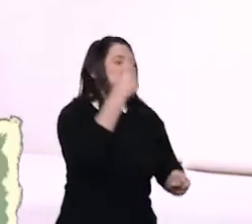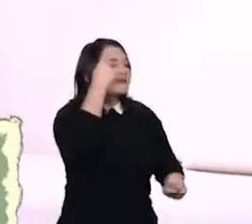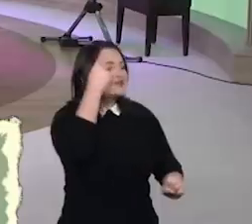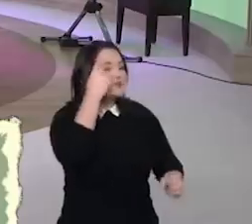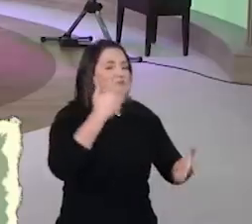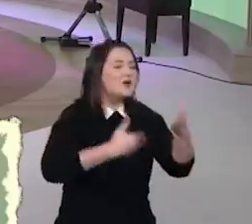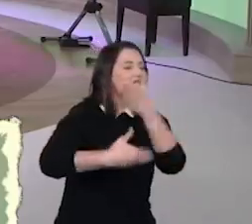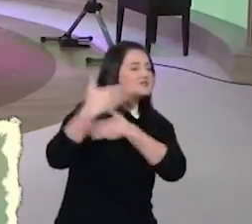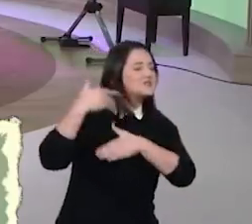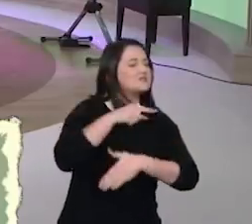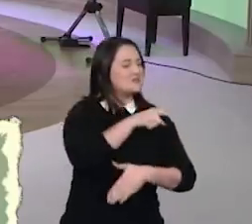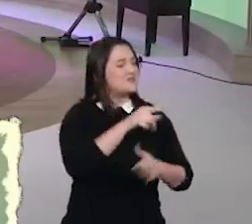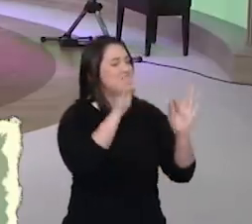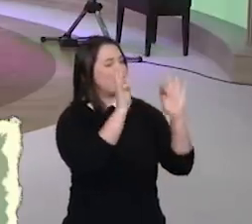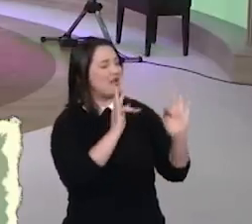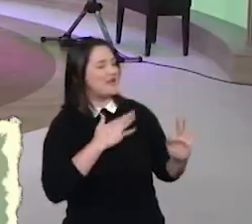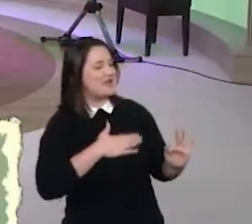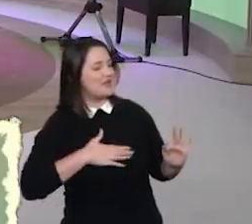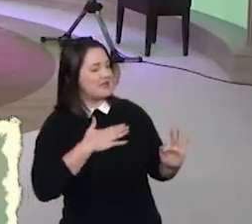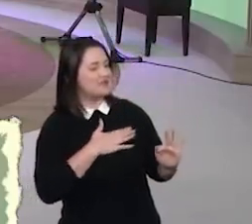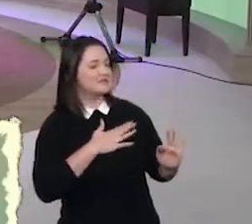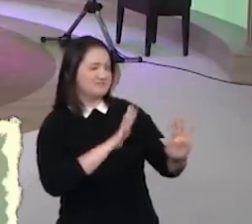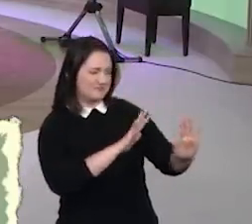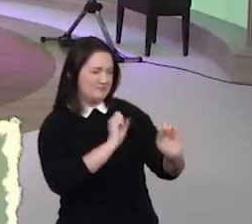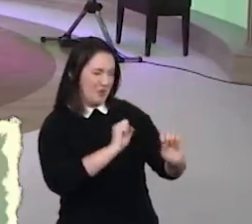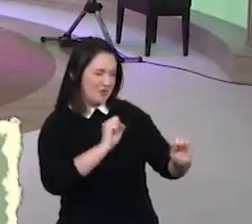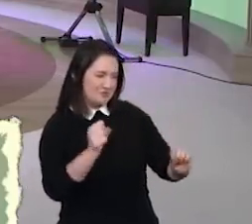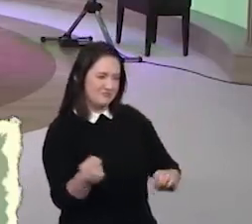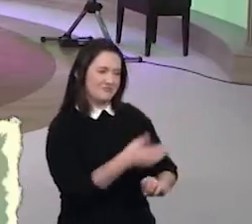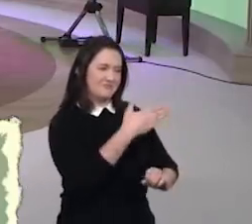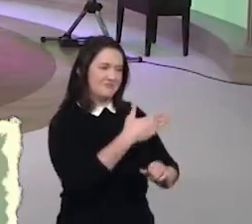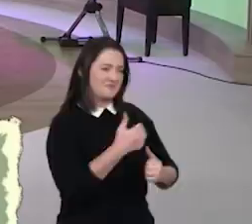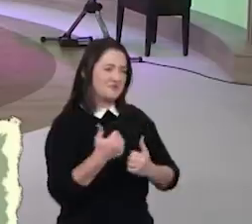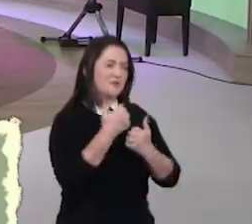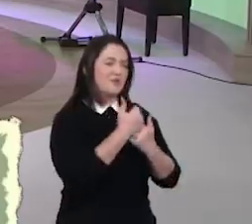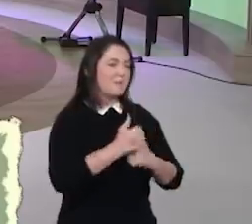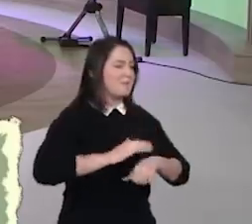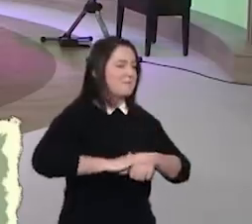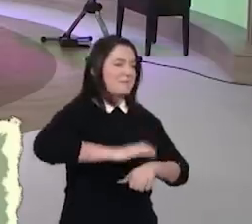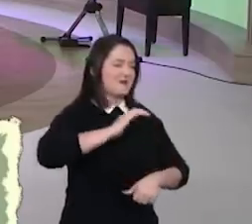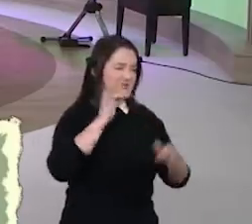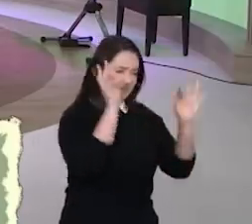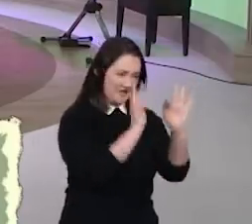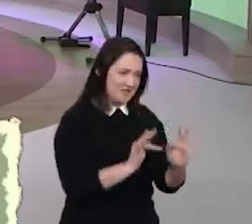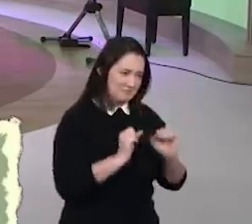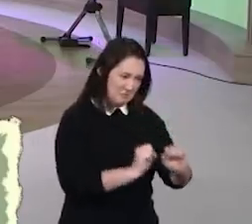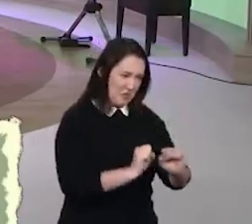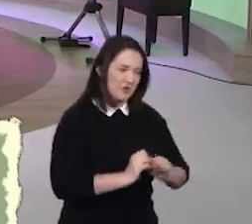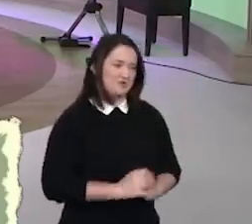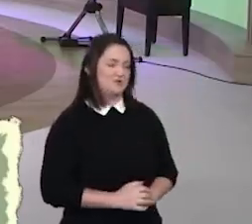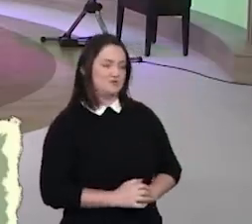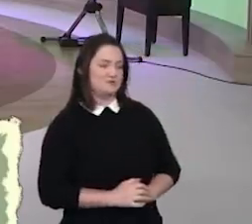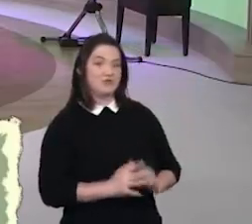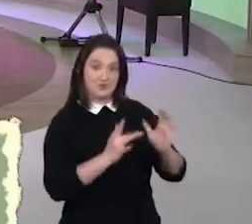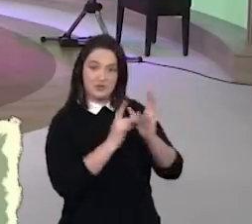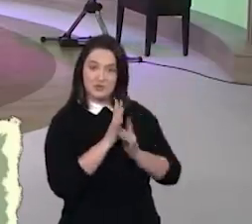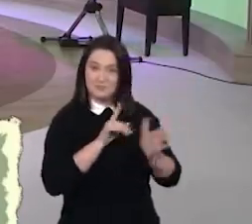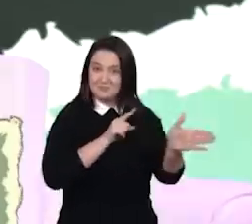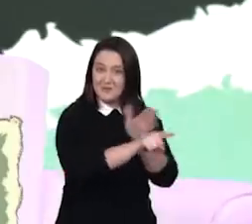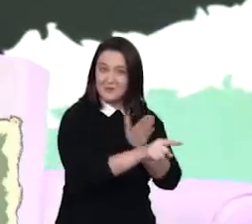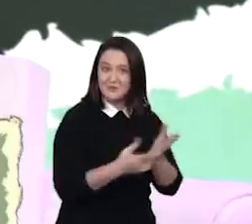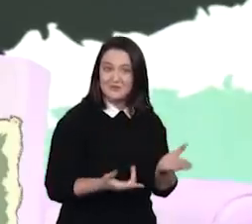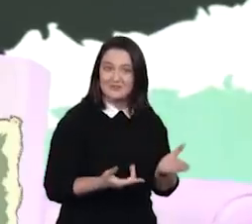felicidade, posso te trazer novidade de vida? Posso fazer com que as pessoas, ao olharem para a sua casa, digam